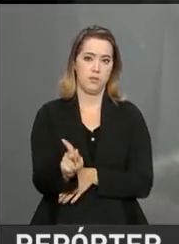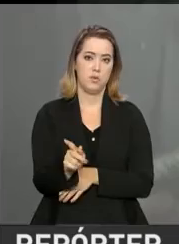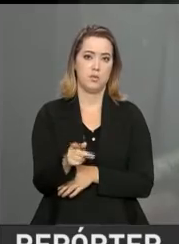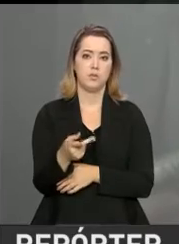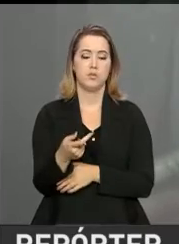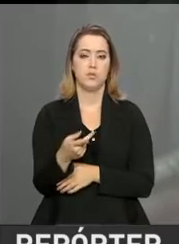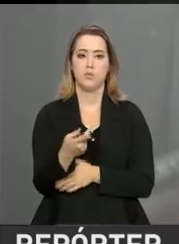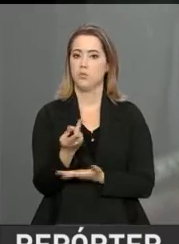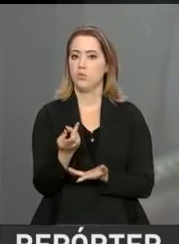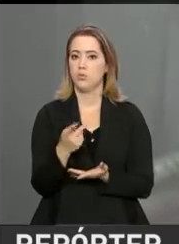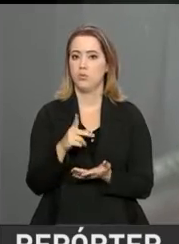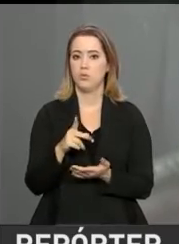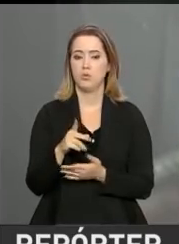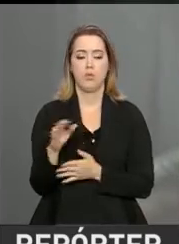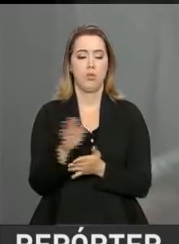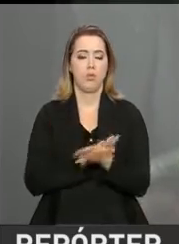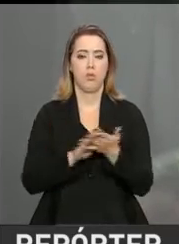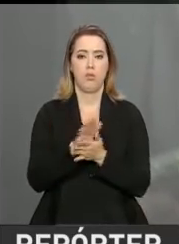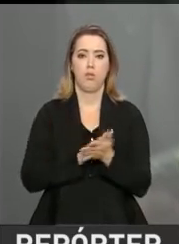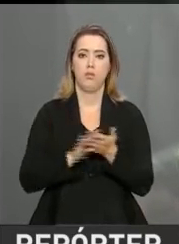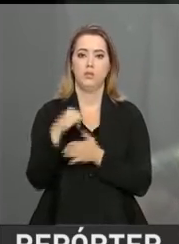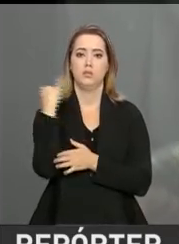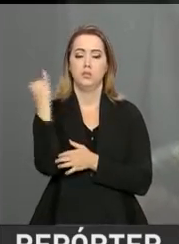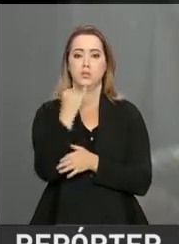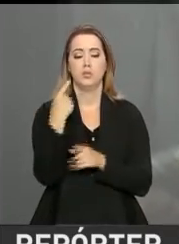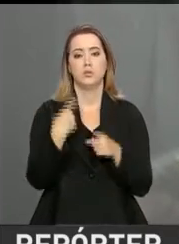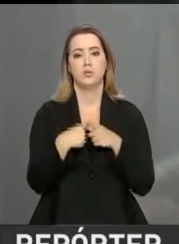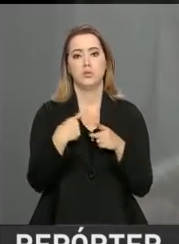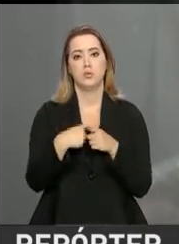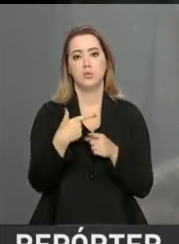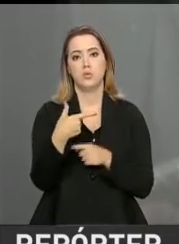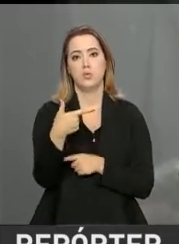significar nada. Por quê? Porque em